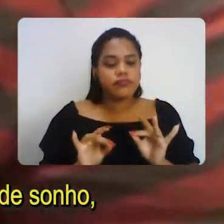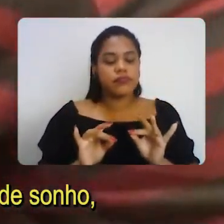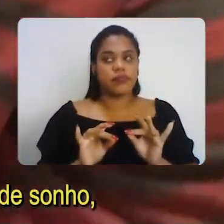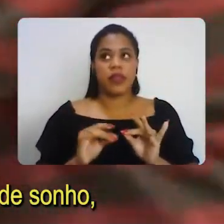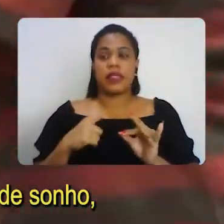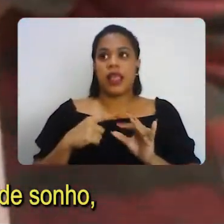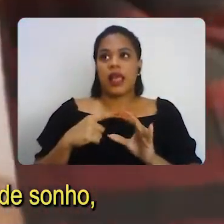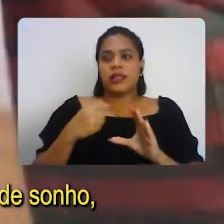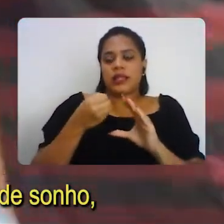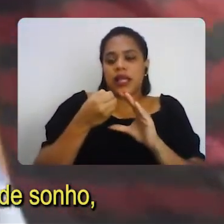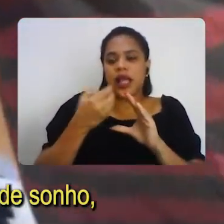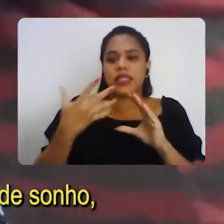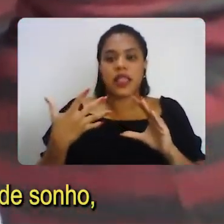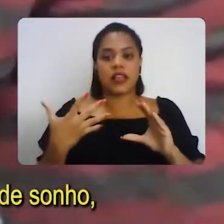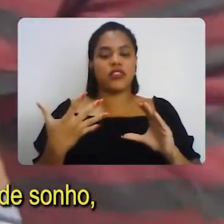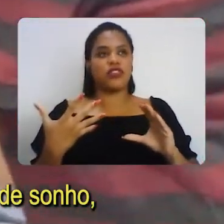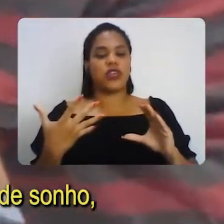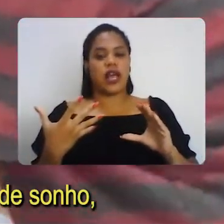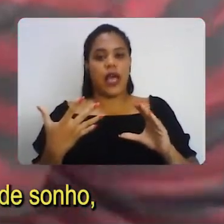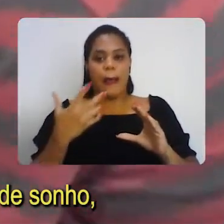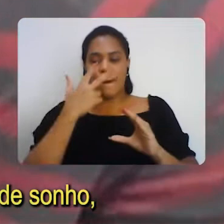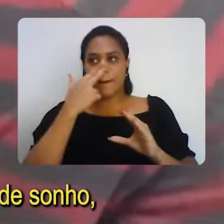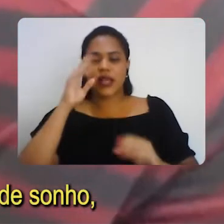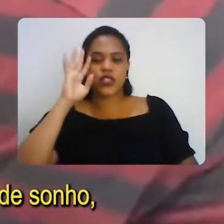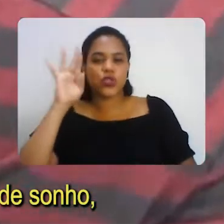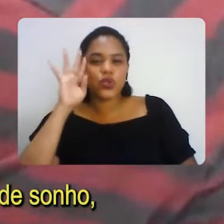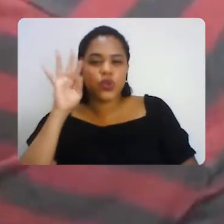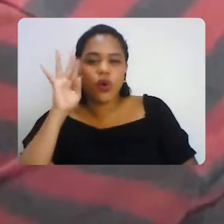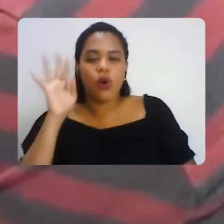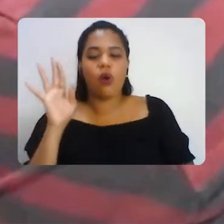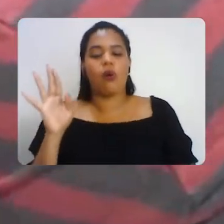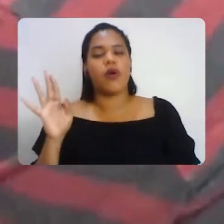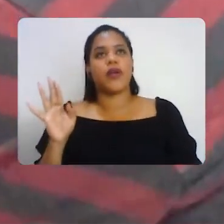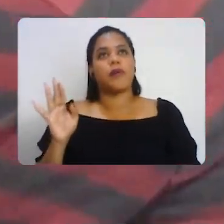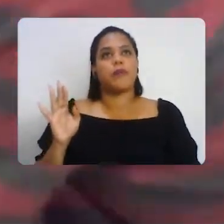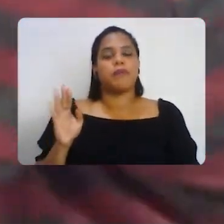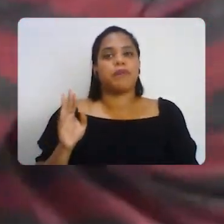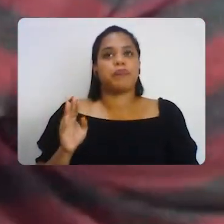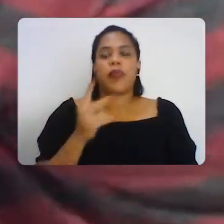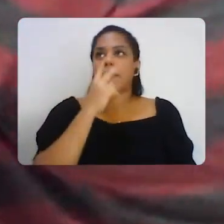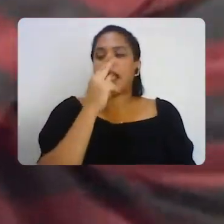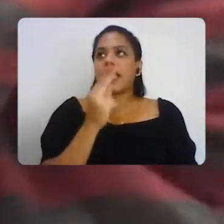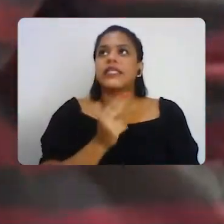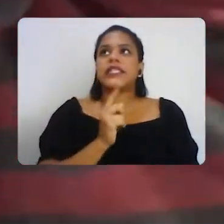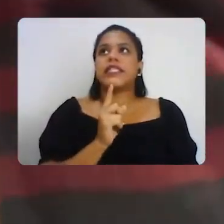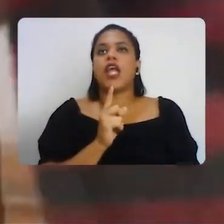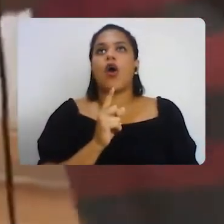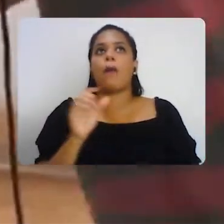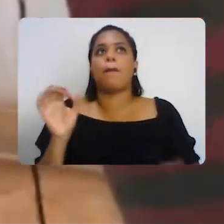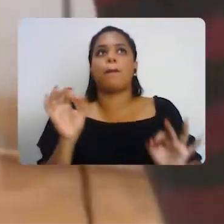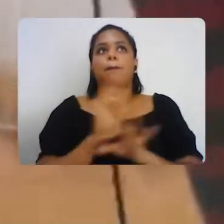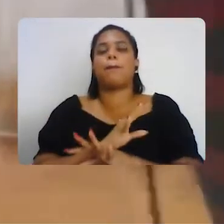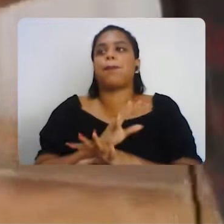dar um aspecto mais de sonho, né? Sabe, que não exatamente